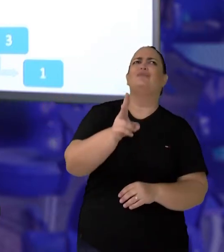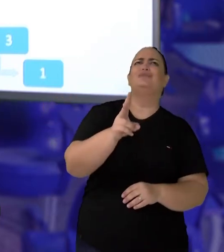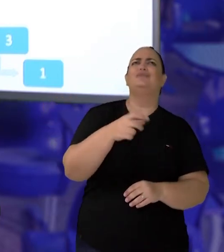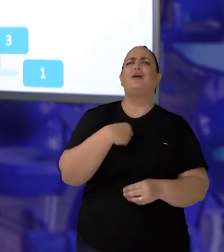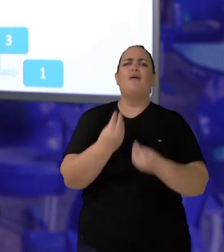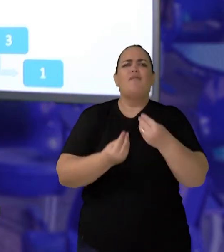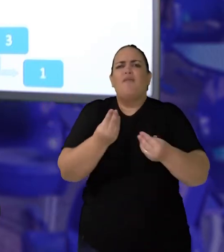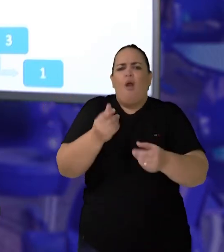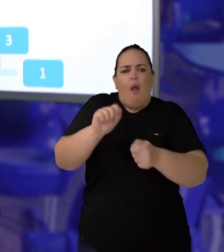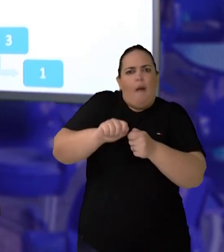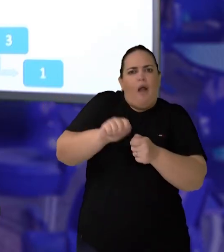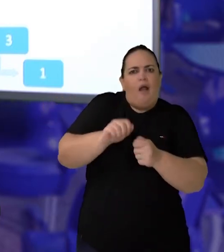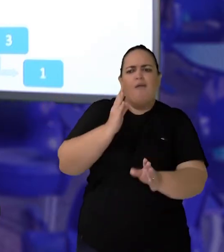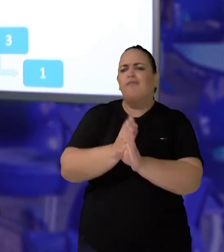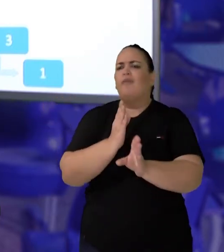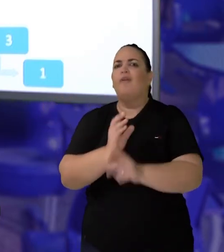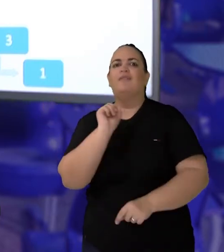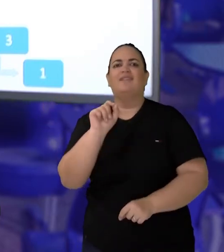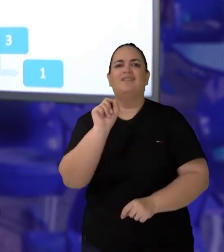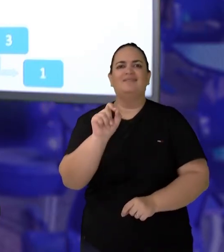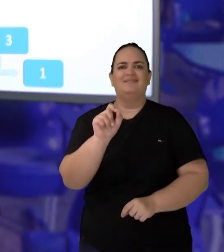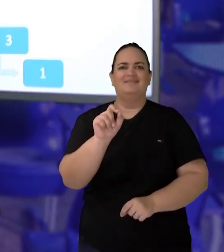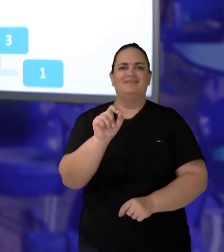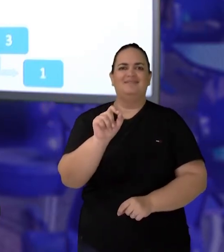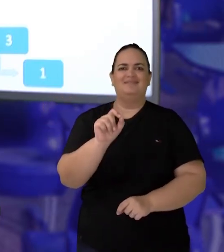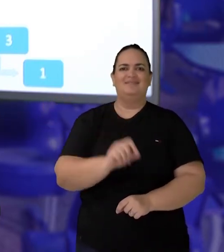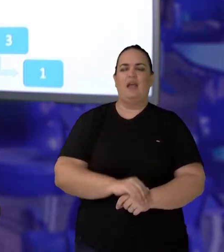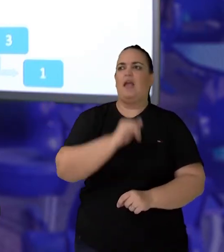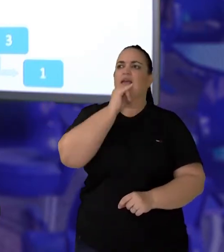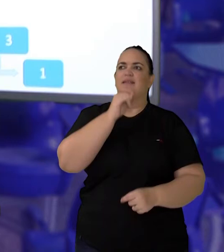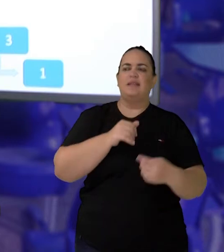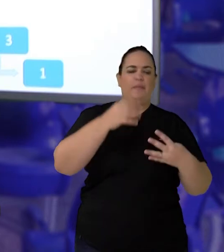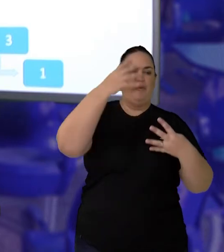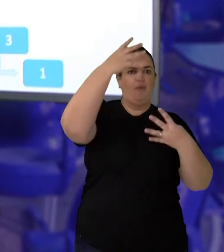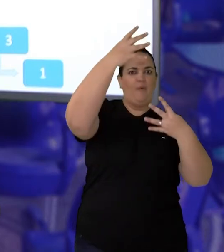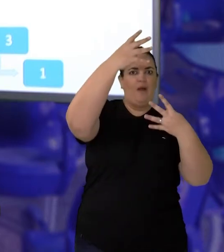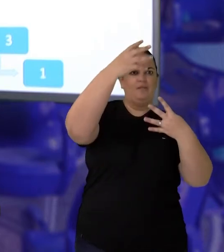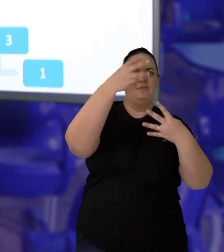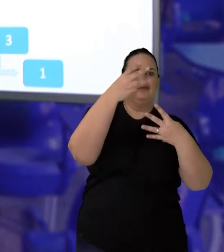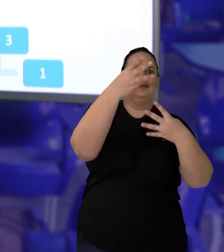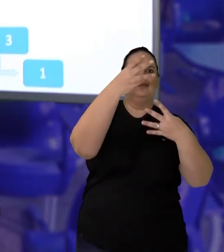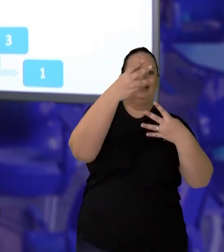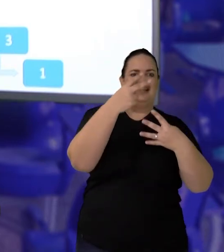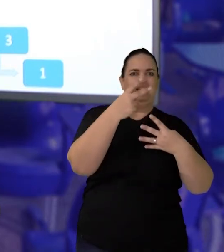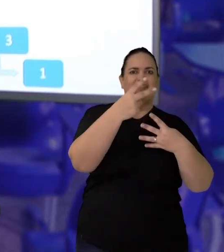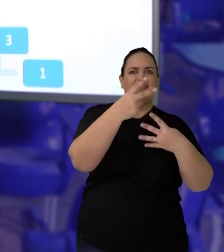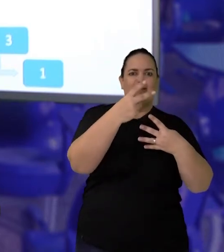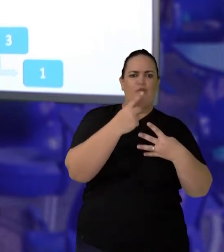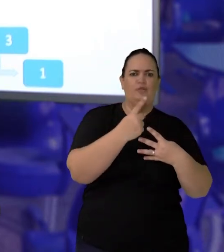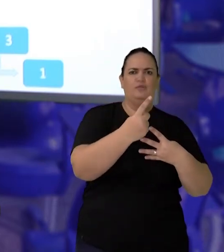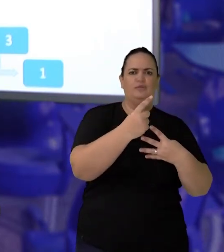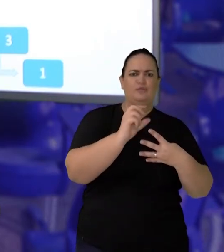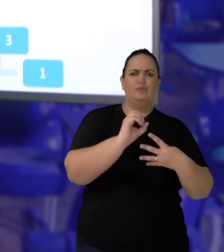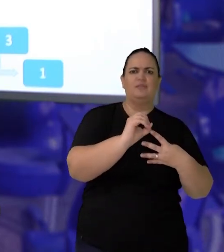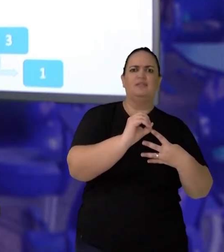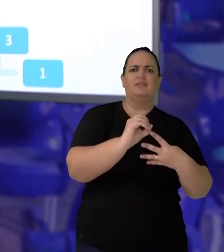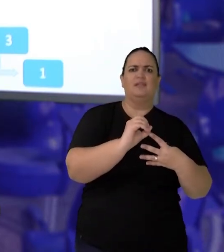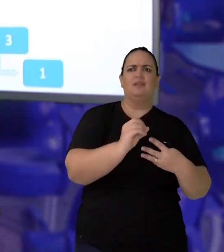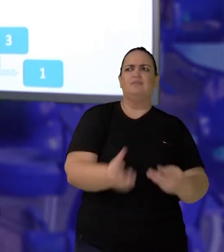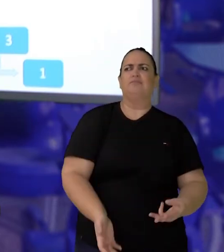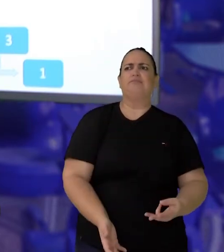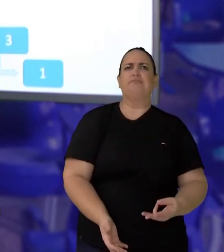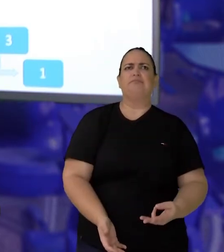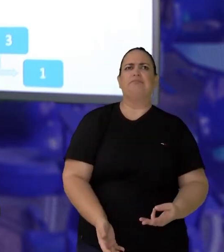acham que eu vou encontrar? Porque olha, de 4 virou 3, 3 virou 2, 2 virou 1, 1 virou 0. Sempre